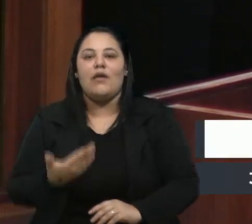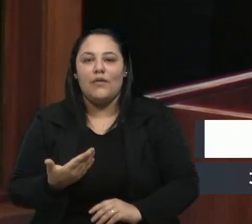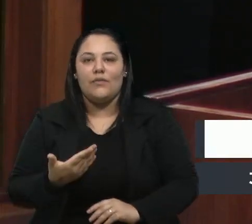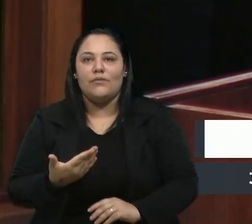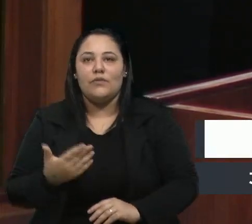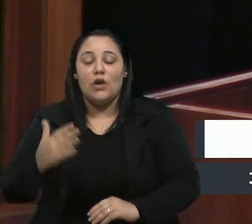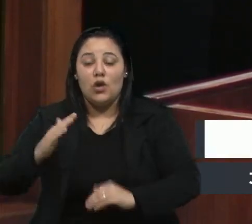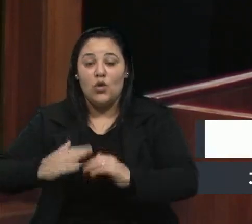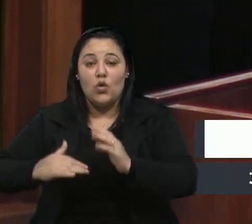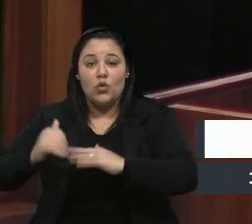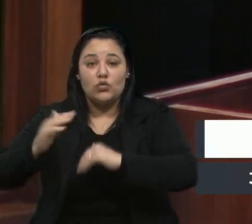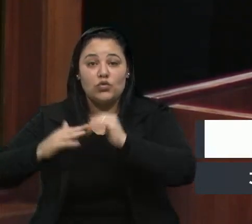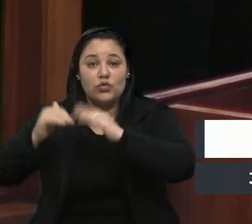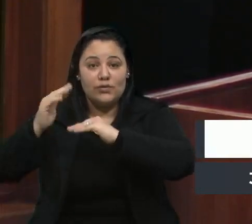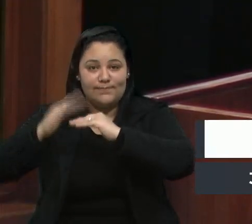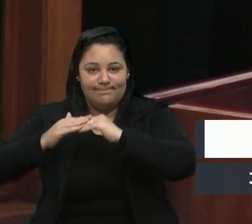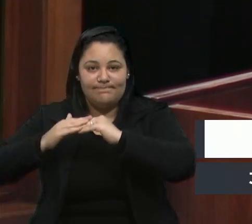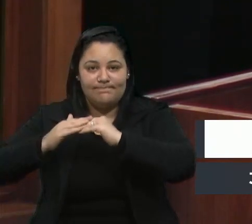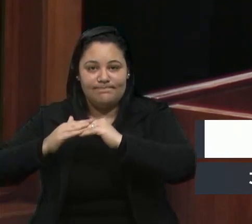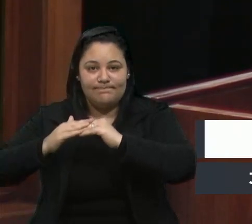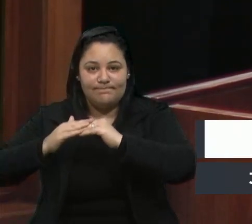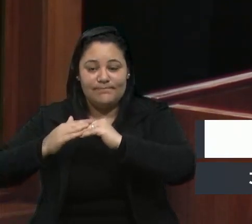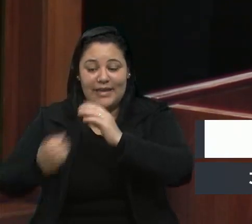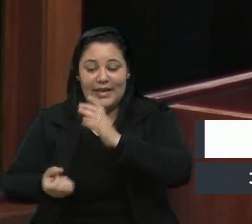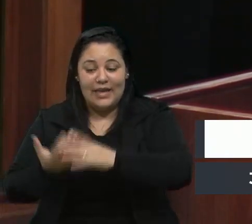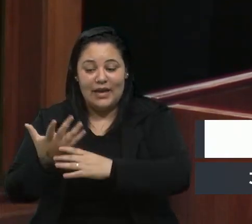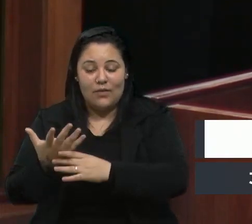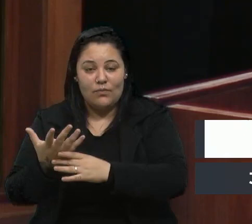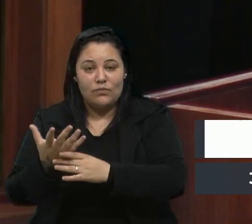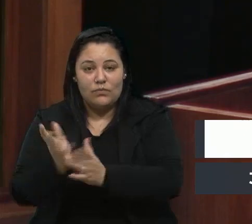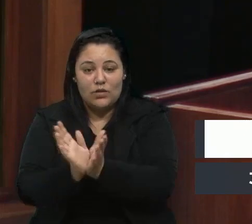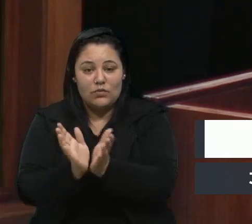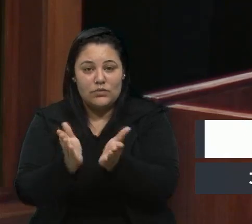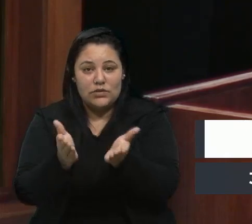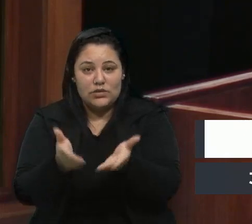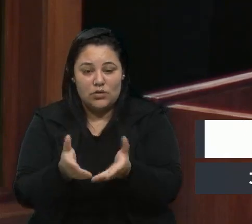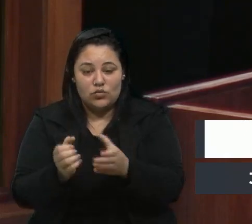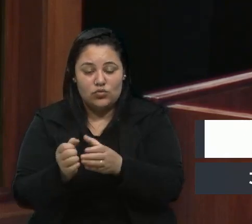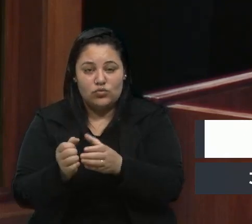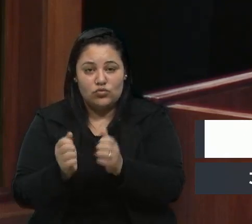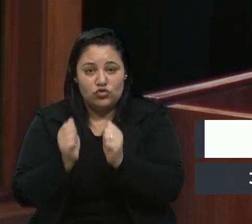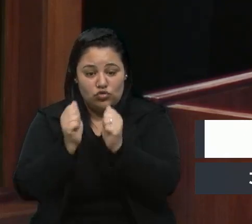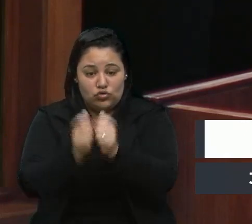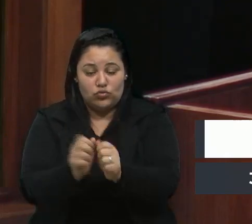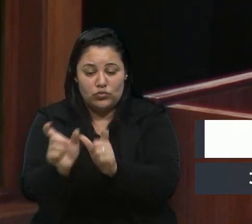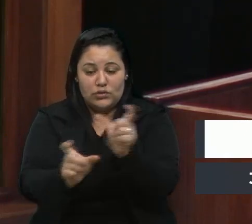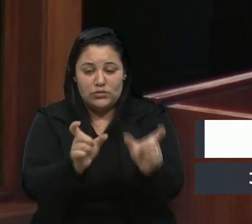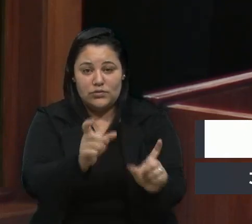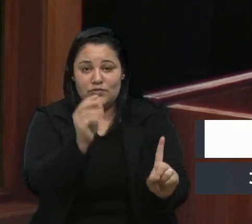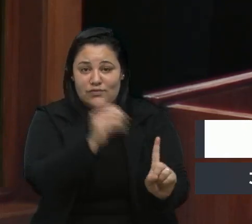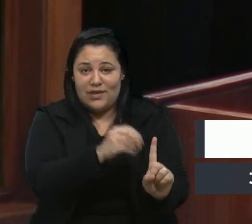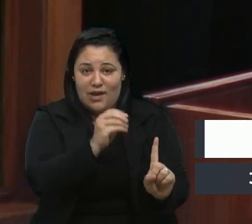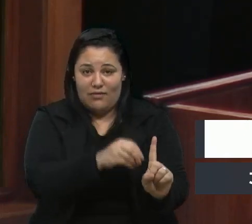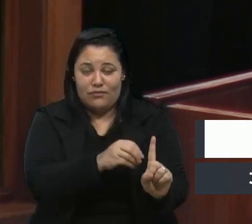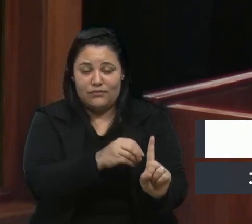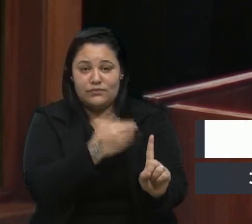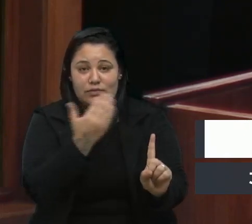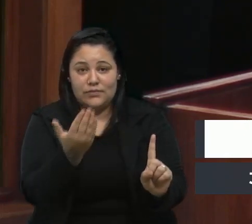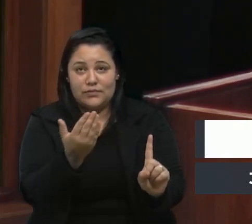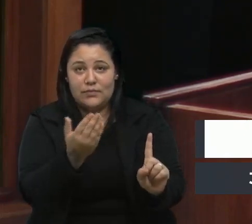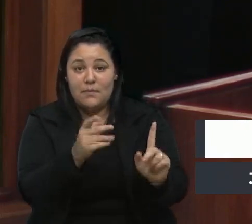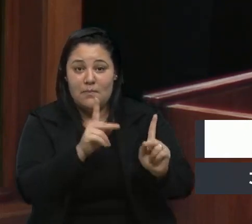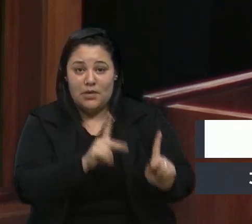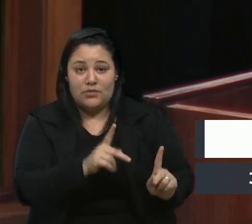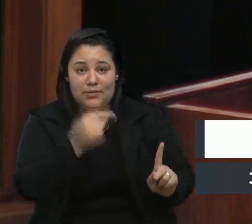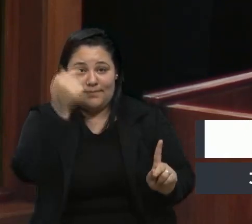construir uma comissão dentre essas pessoas em vulnerabilidade, tá? Pessoas sãs, mas